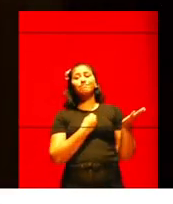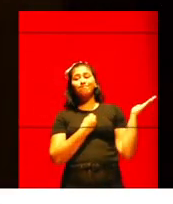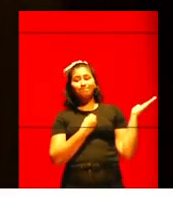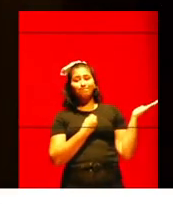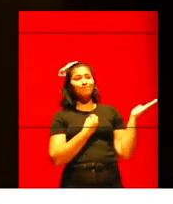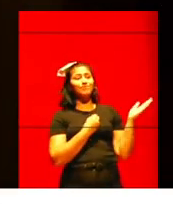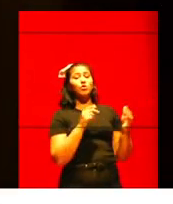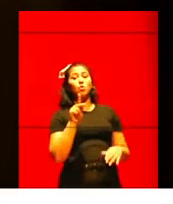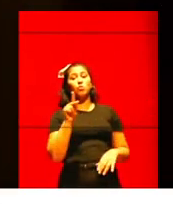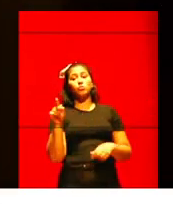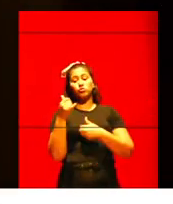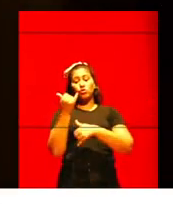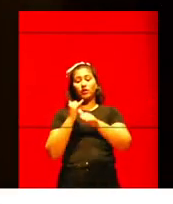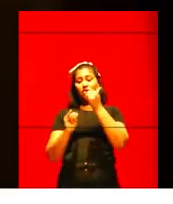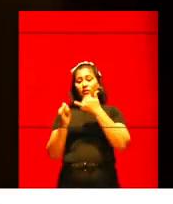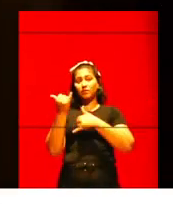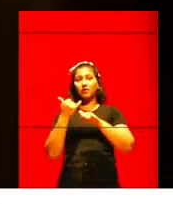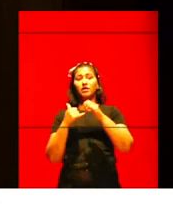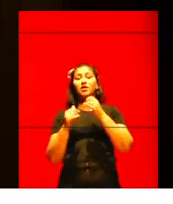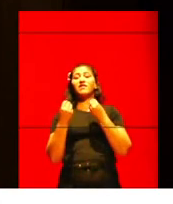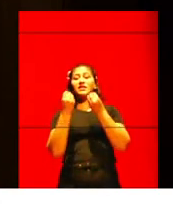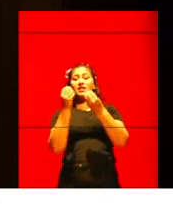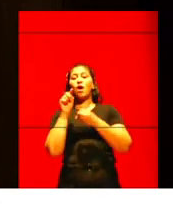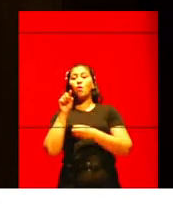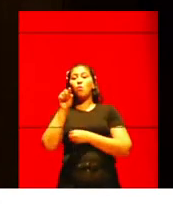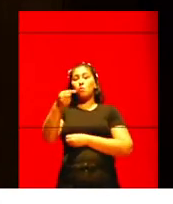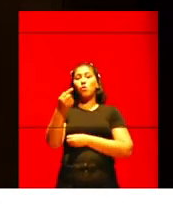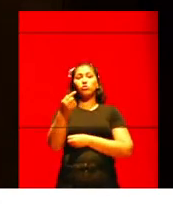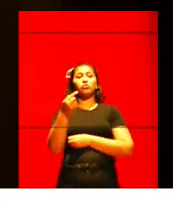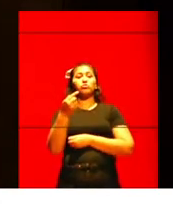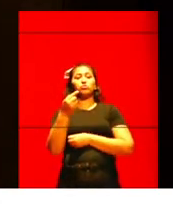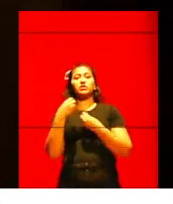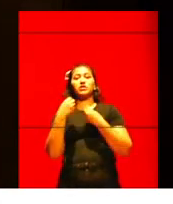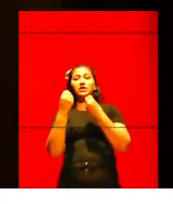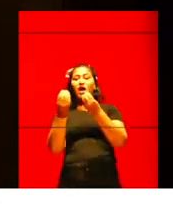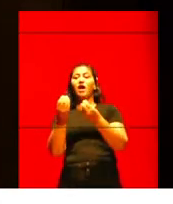O professor de química vai dar um ponto pra quem acertar da escola.